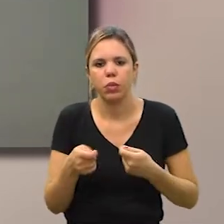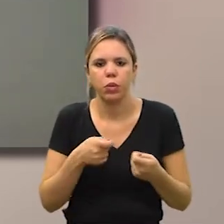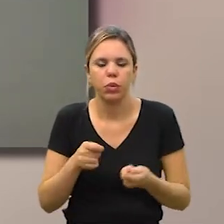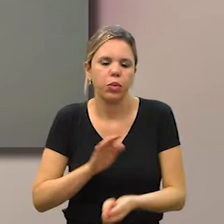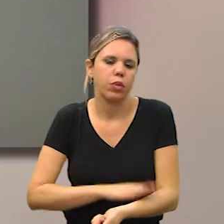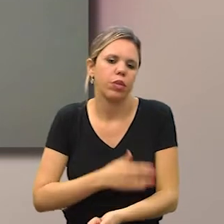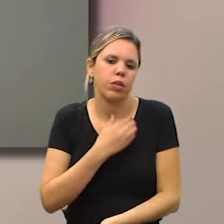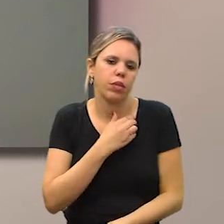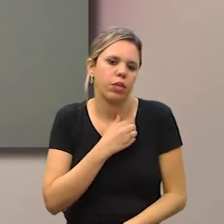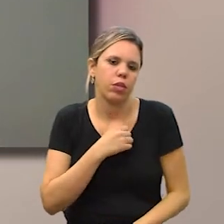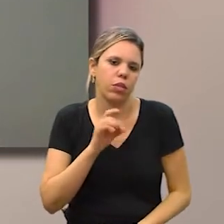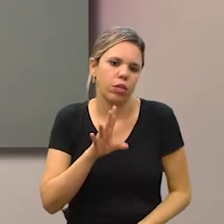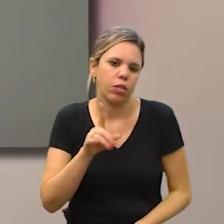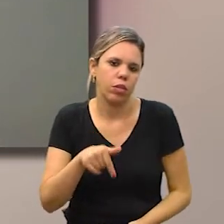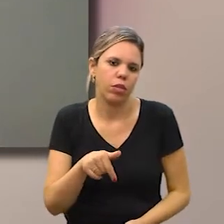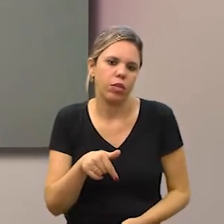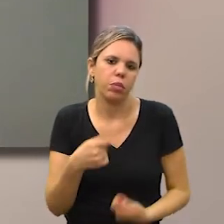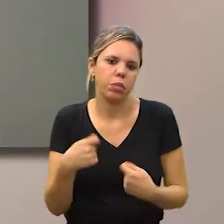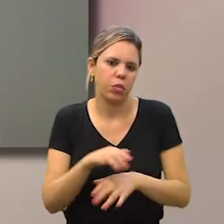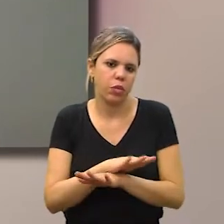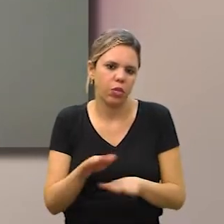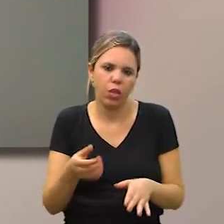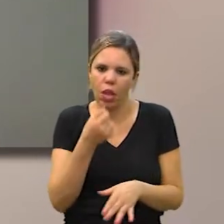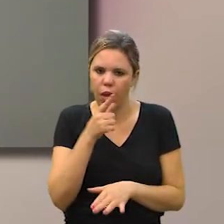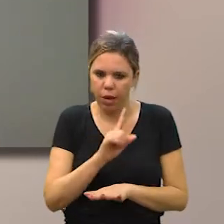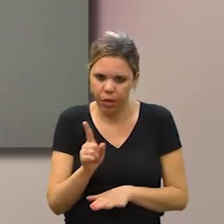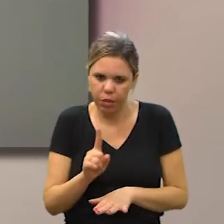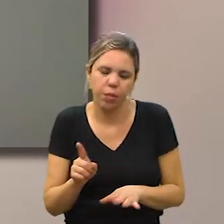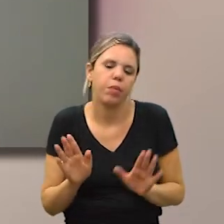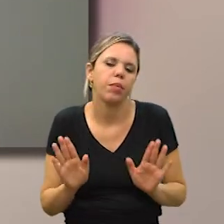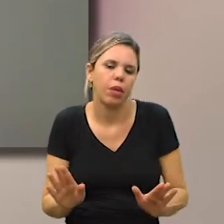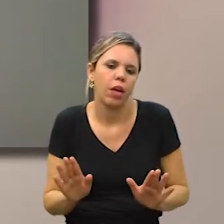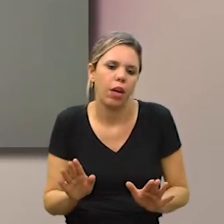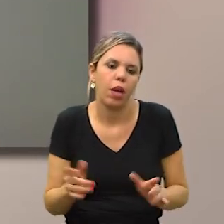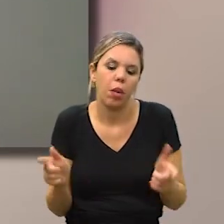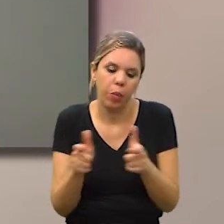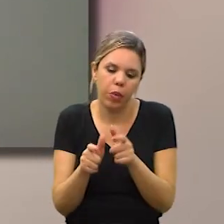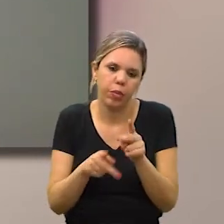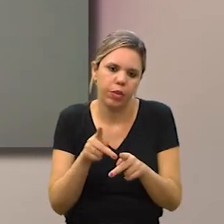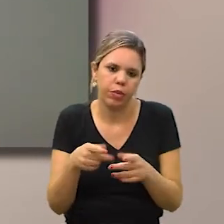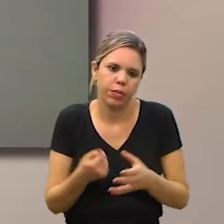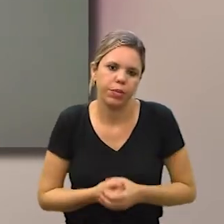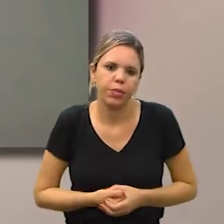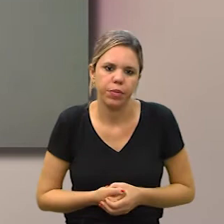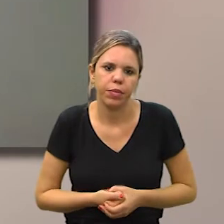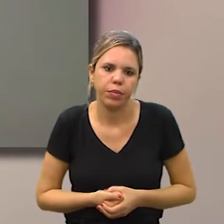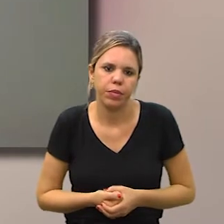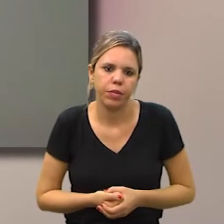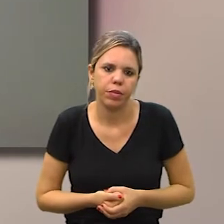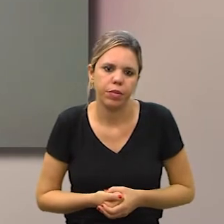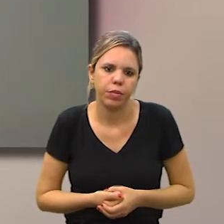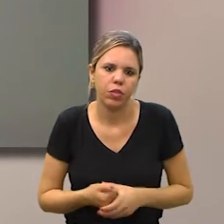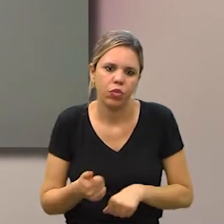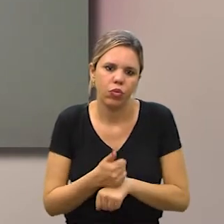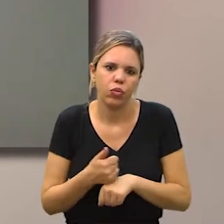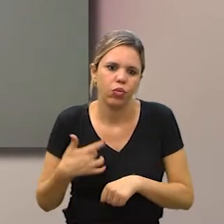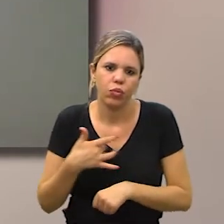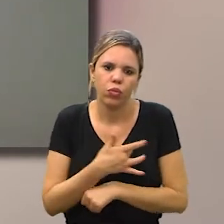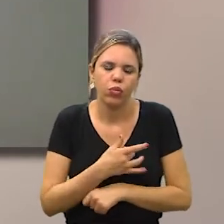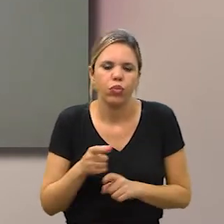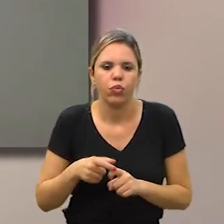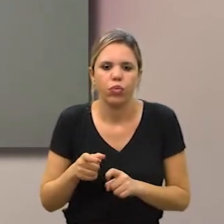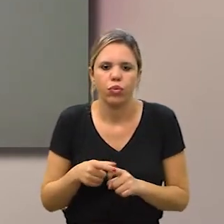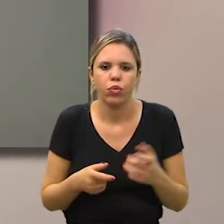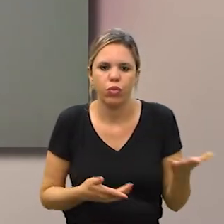controlar a pressão só com isso sem precisar de remédio tem mas é uma minoria e uma profissional de